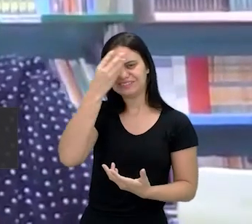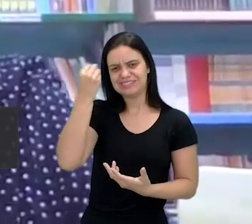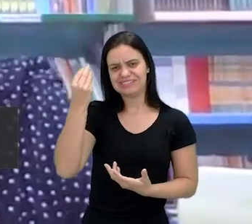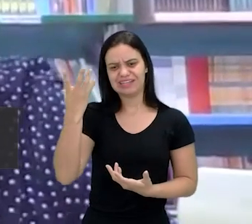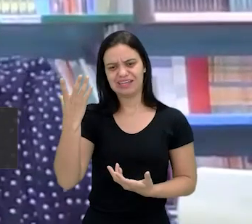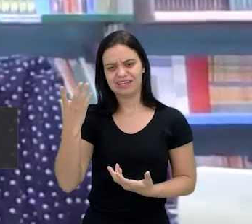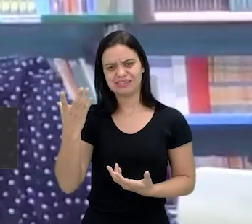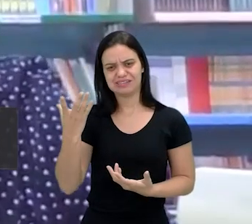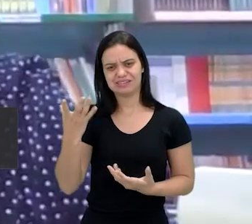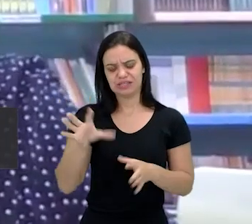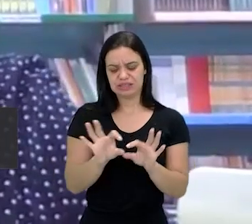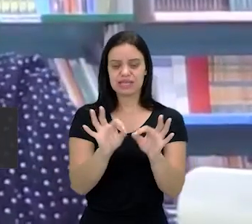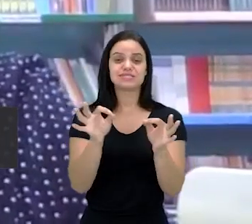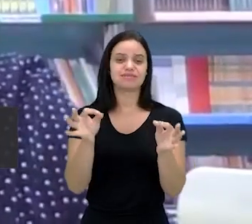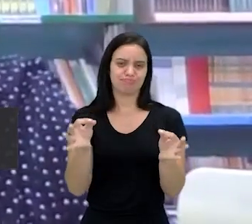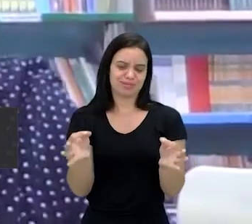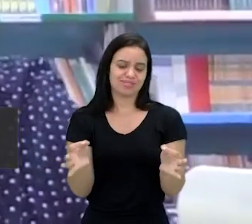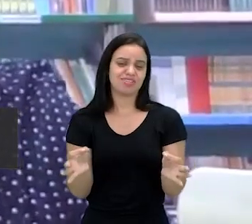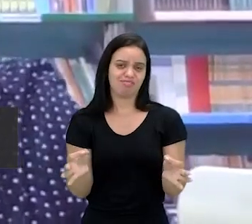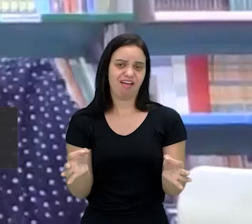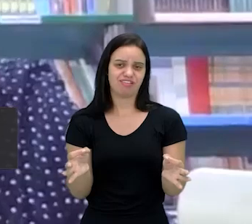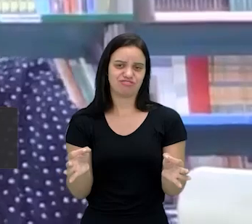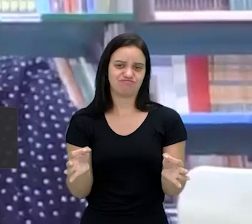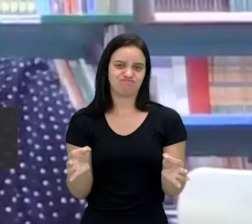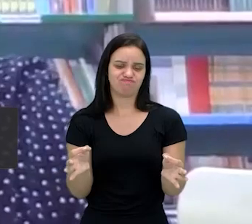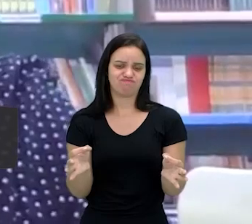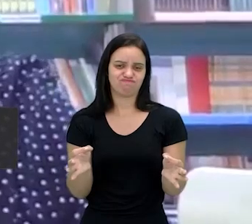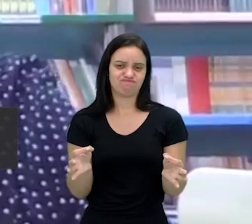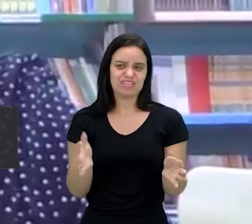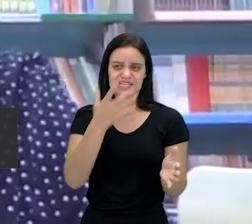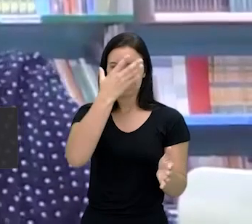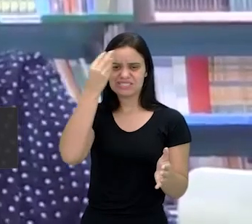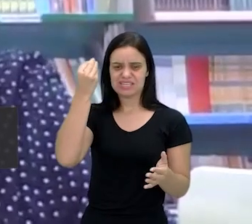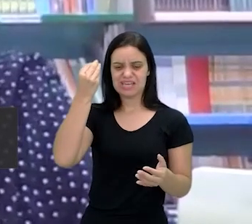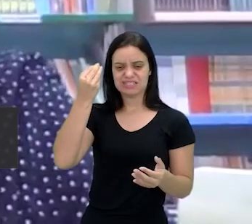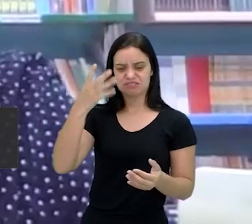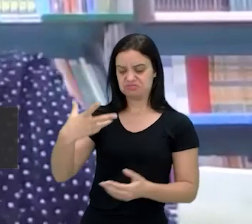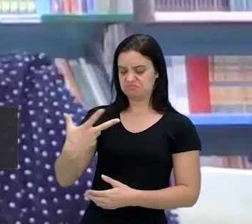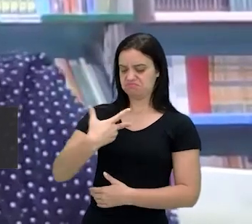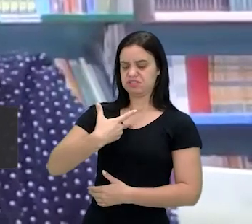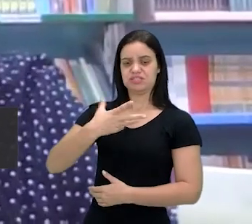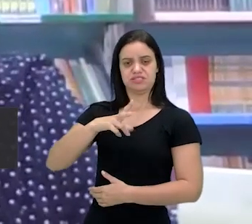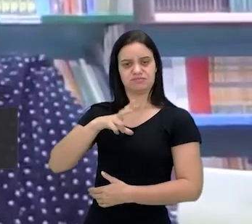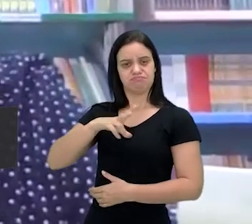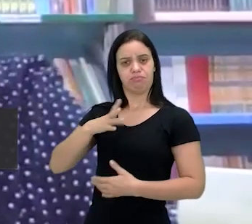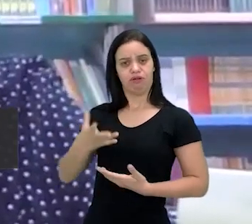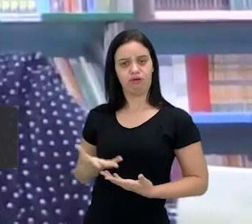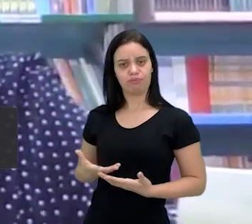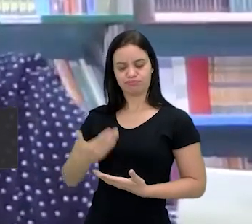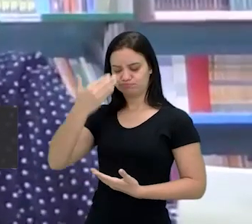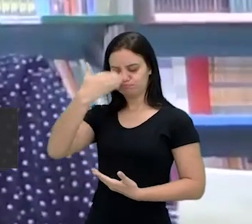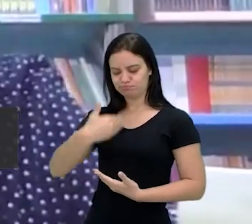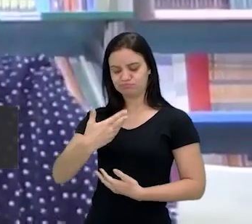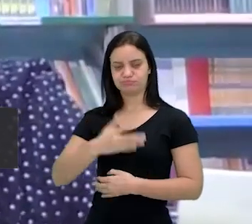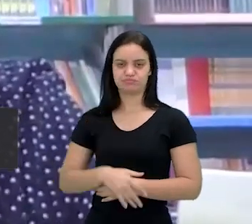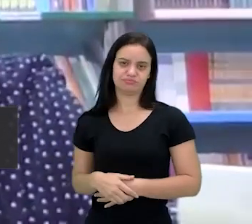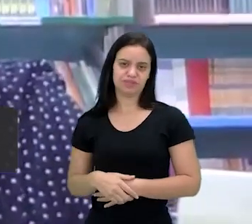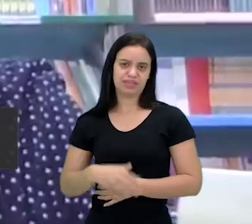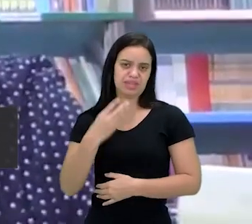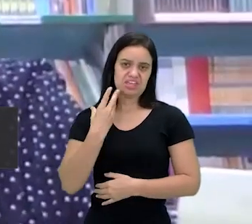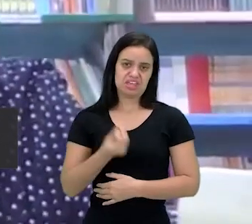essência de tudo isso, né? Esquecem de si mesmos, de olhar para si mesmos, né? E ver que a vida é